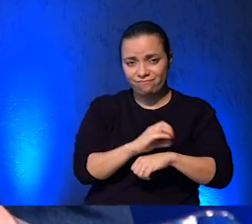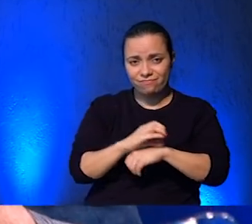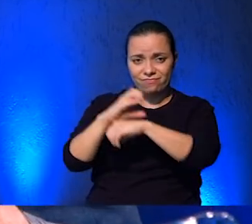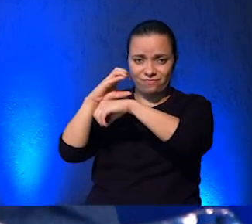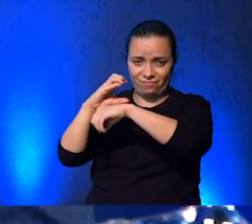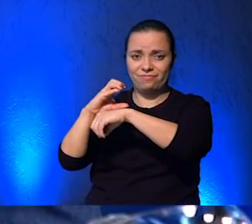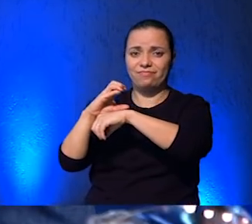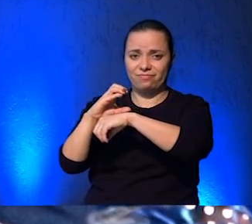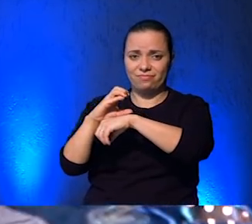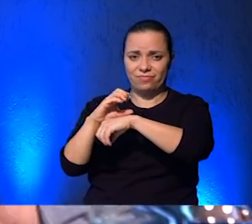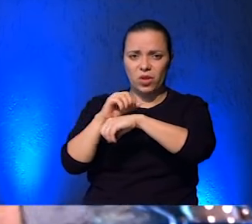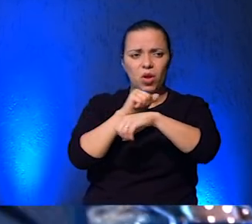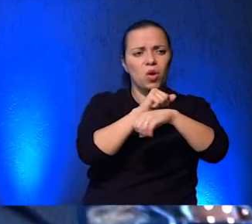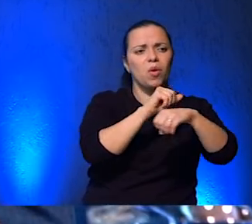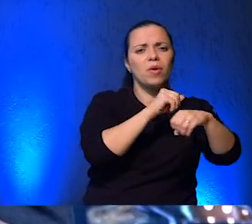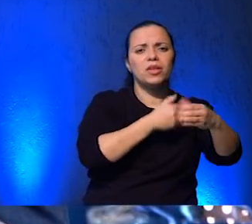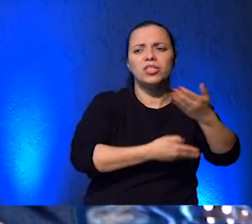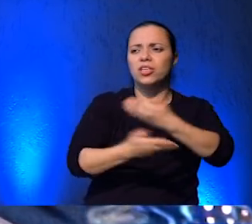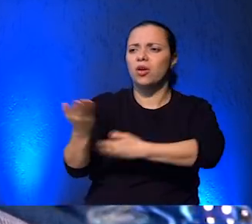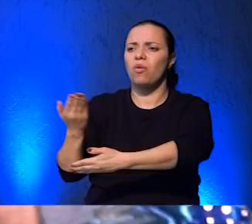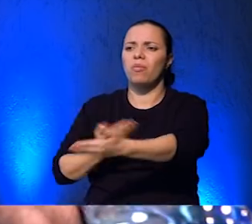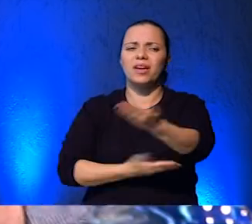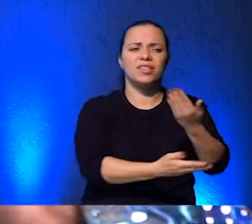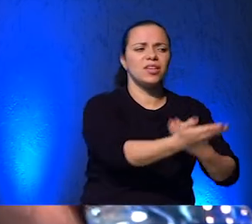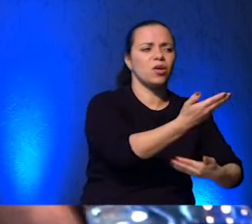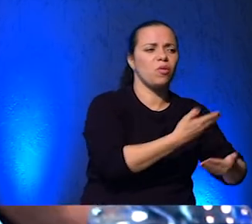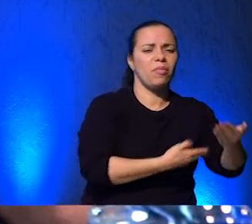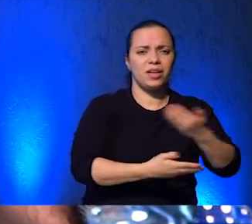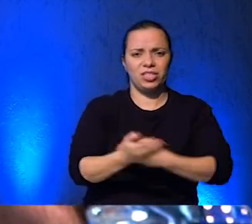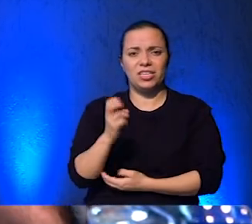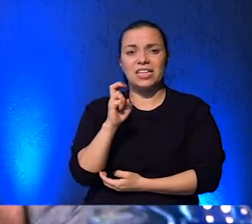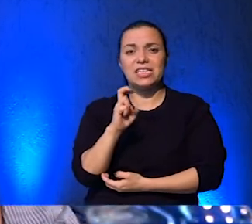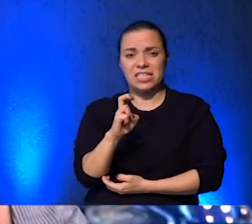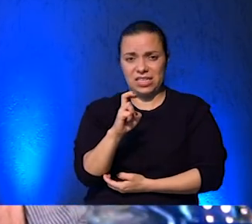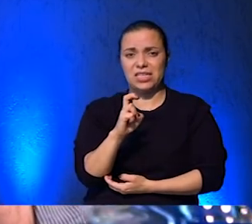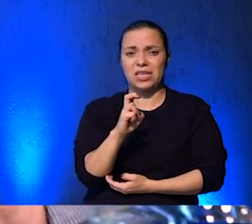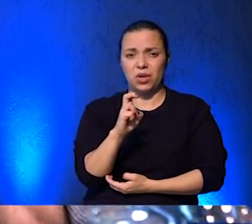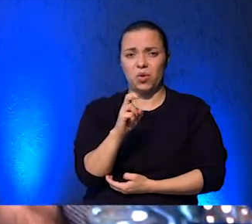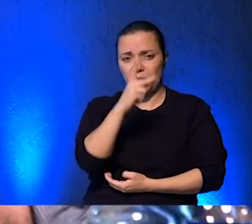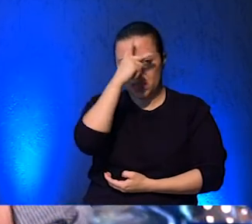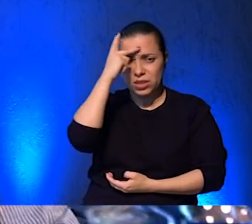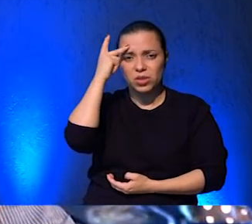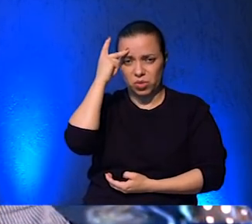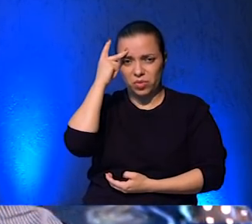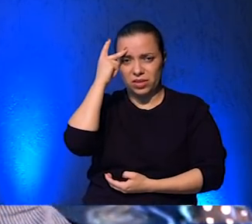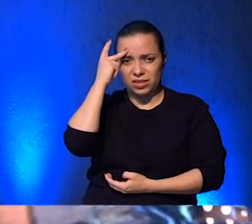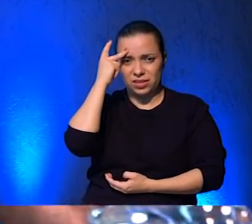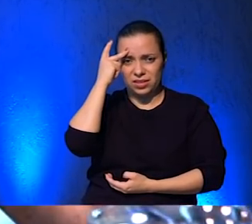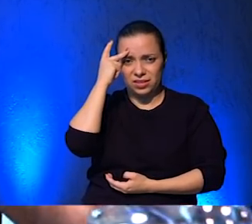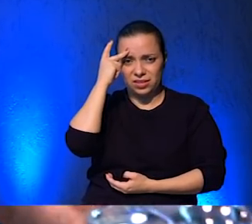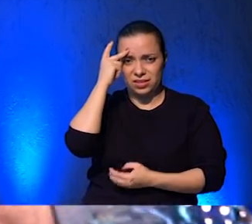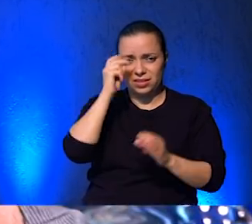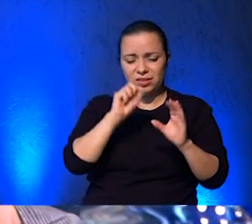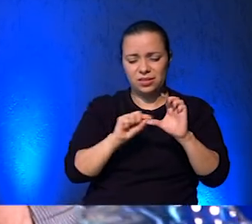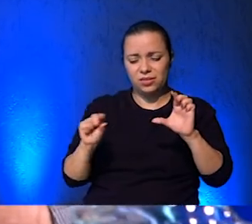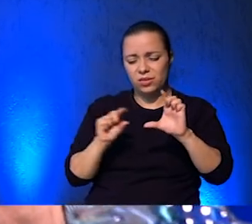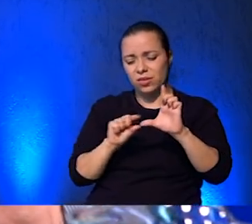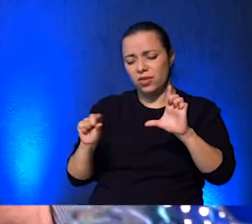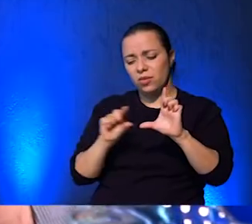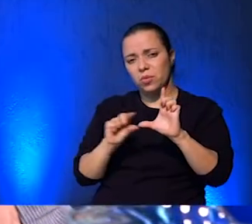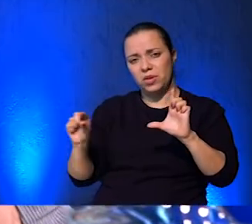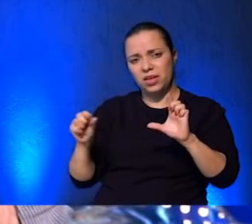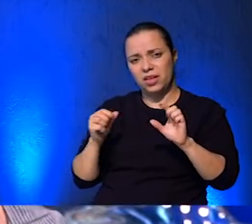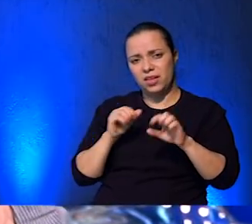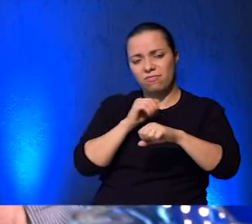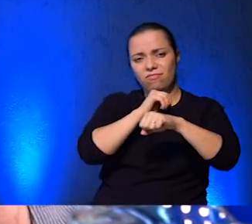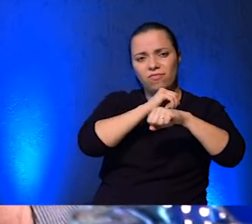agora compartilha e deixa uma palavra lá por favor assista peça para pessoa assistir uma só mandar o